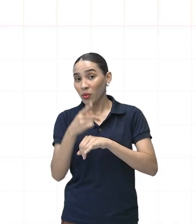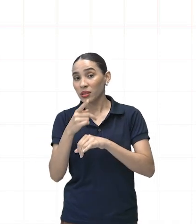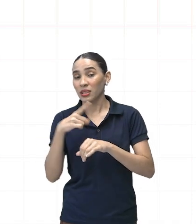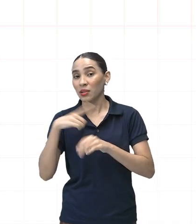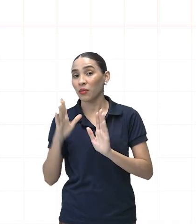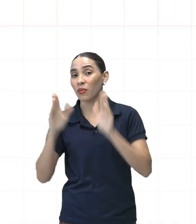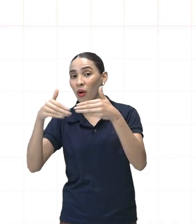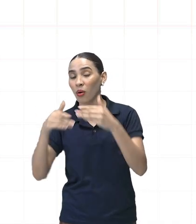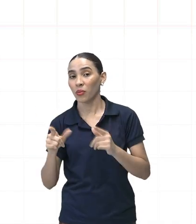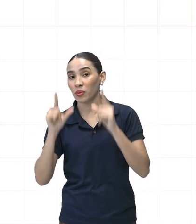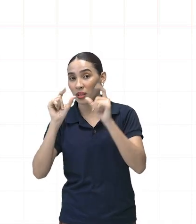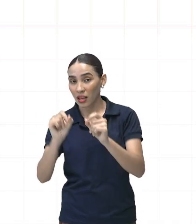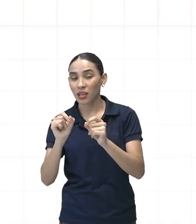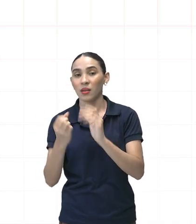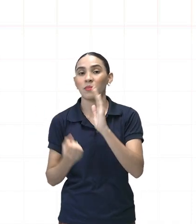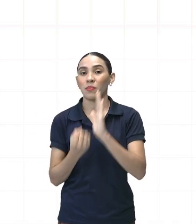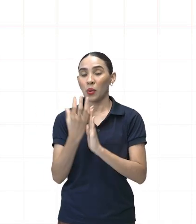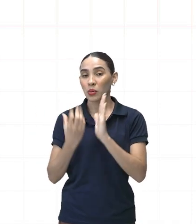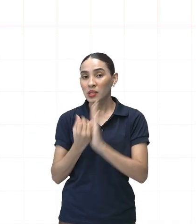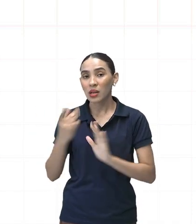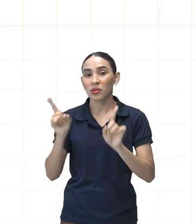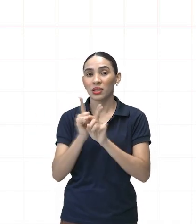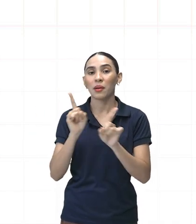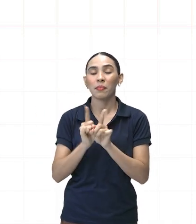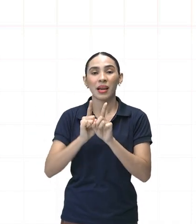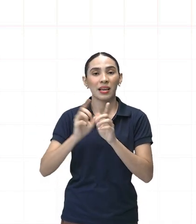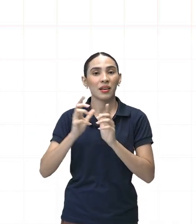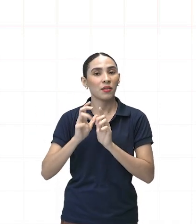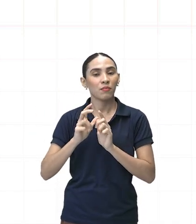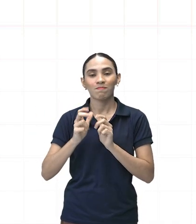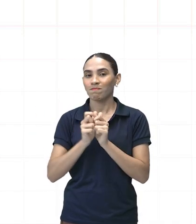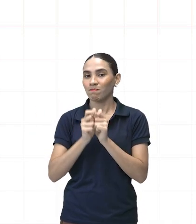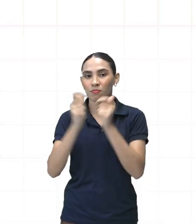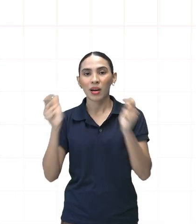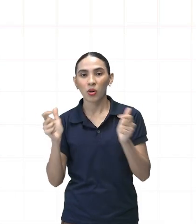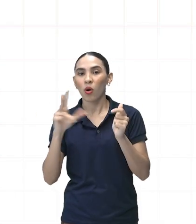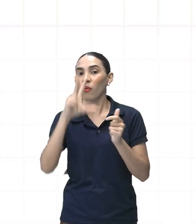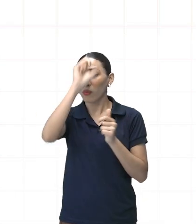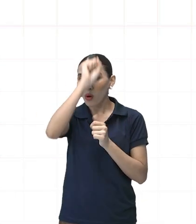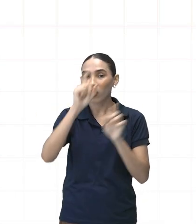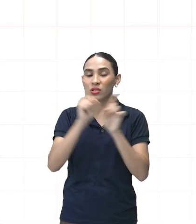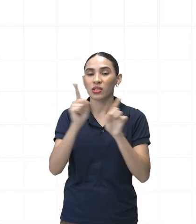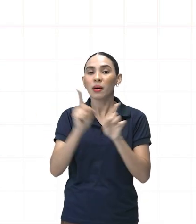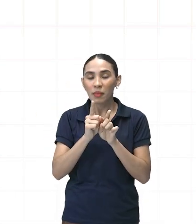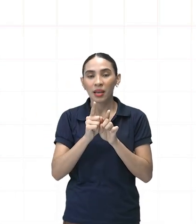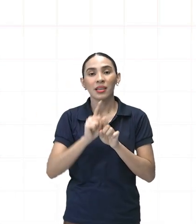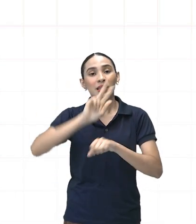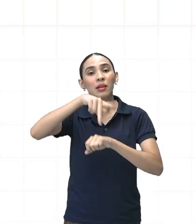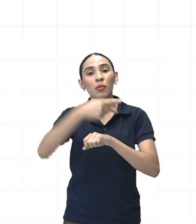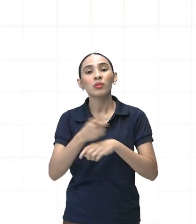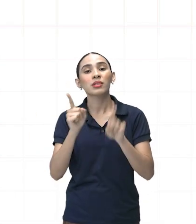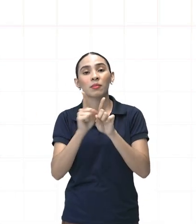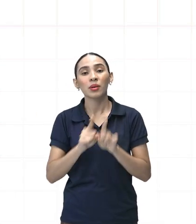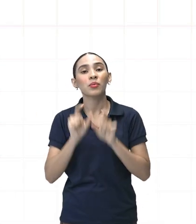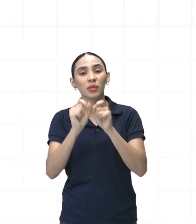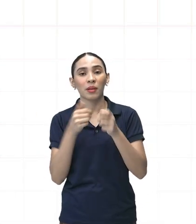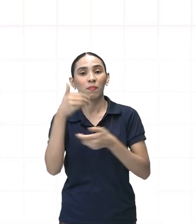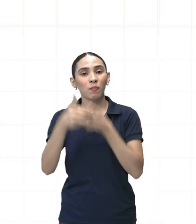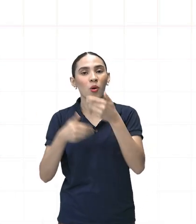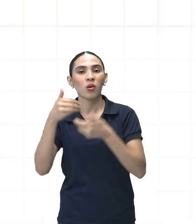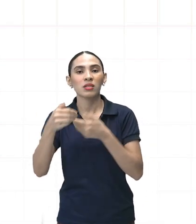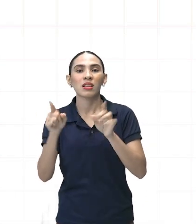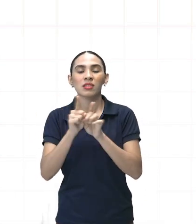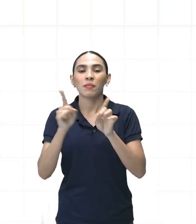para onde? Para uma produção em massa, com a manufatura e, posteriormente, com o processo